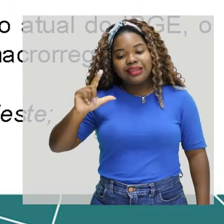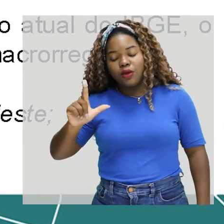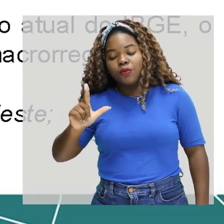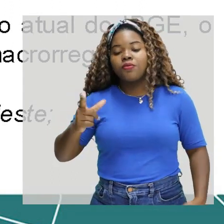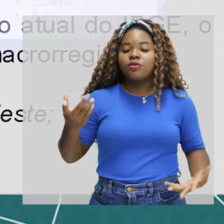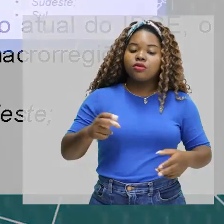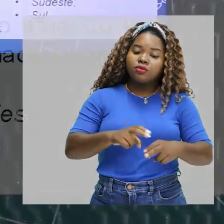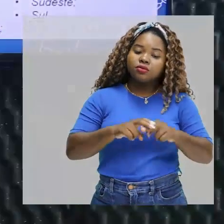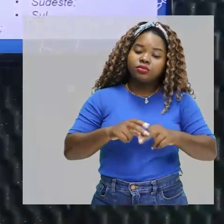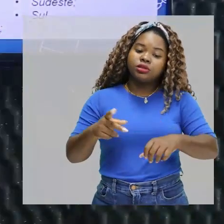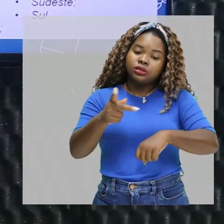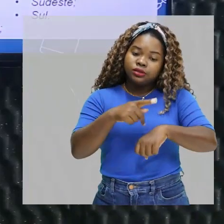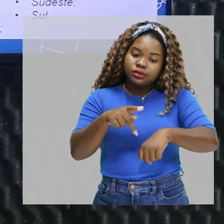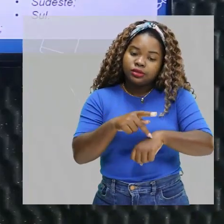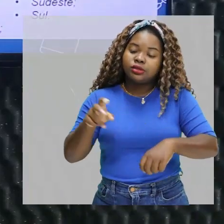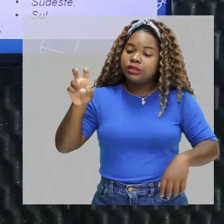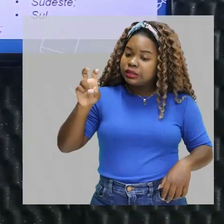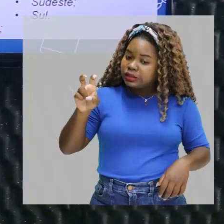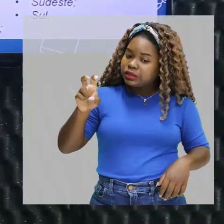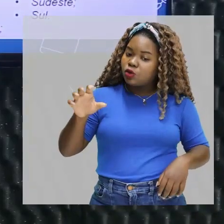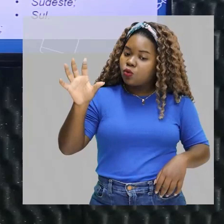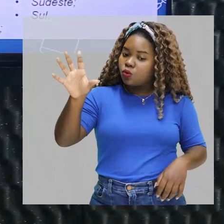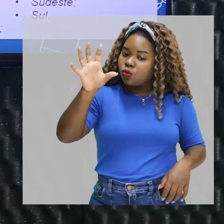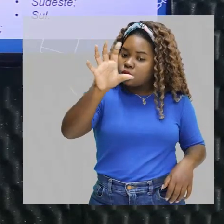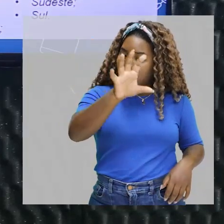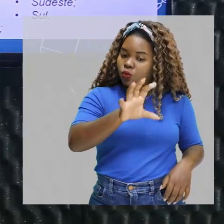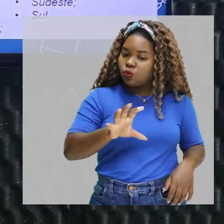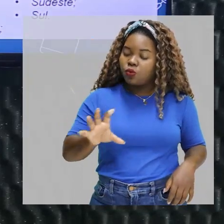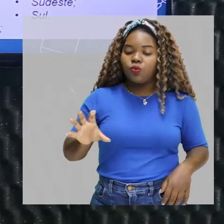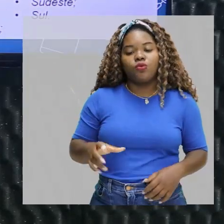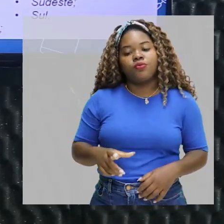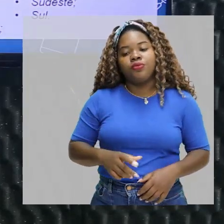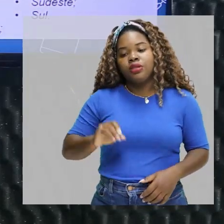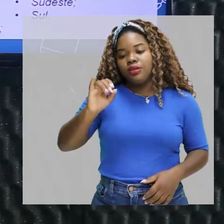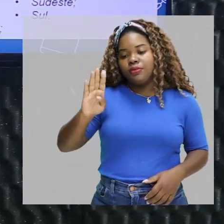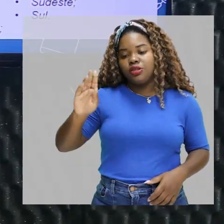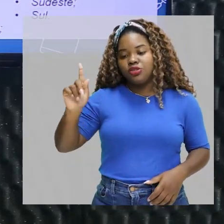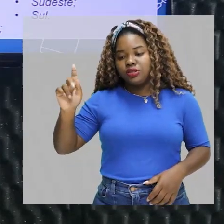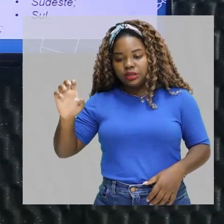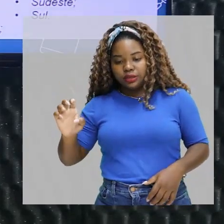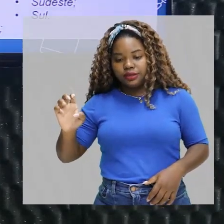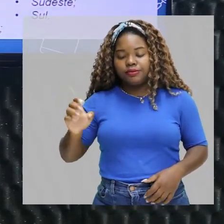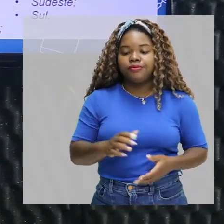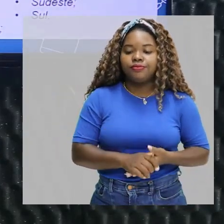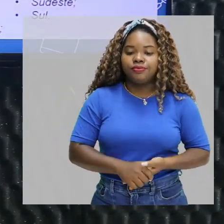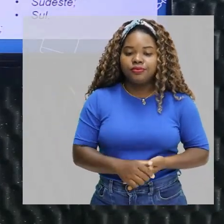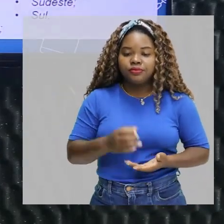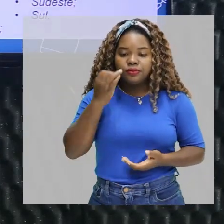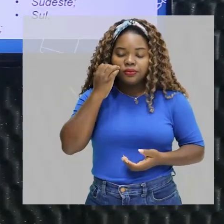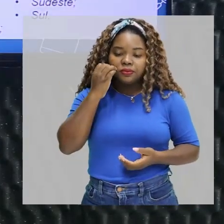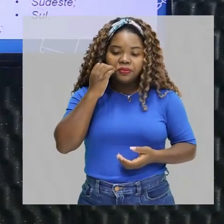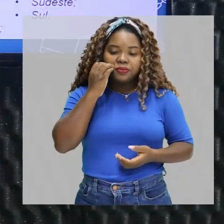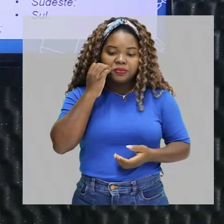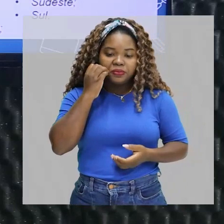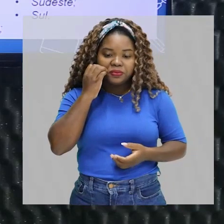aí dividido né em cinco macrorregiões né a classificação aqui do IBGE Tá certo Que nós conhecemos que vai